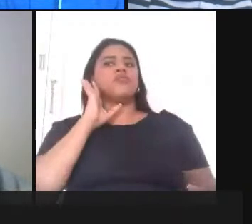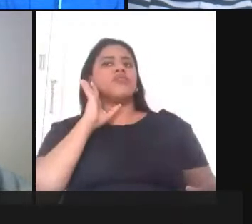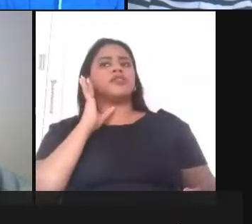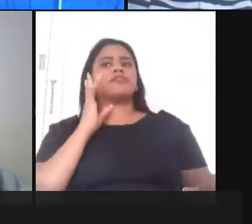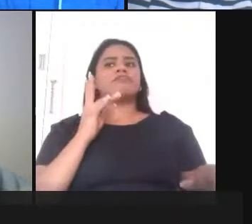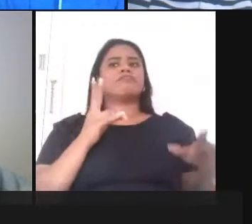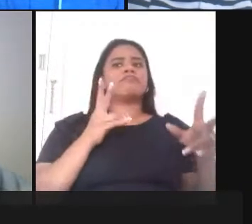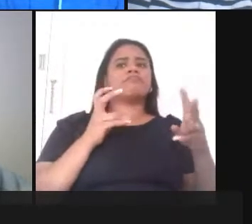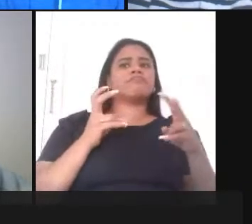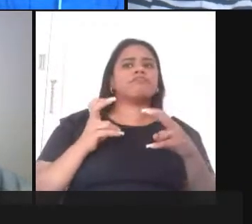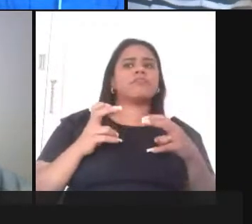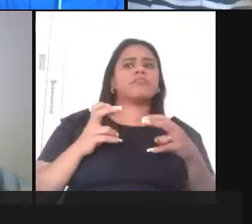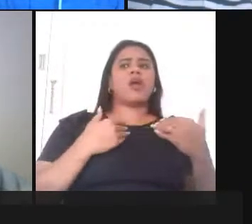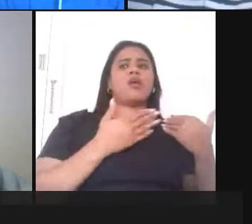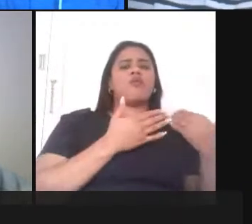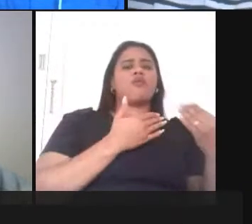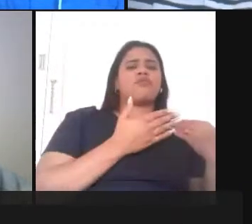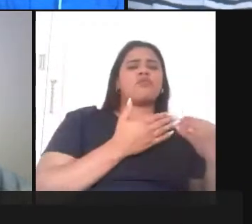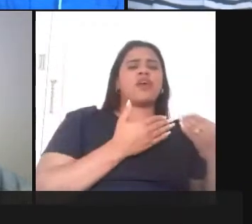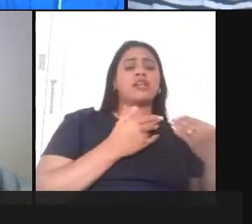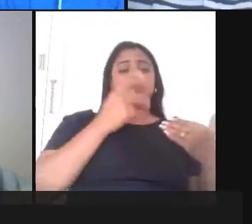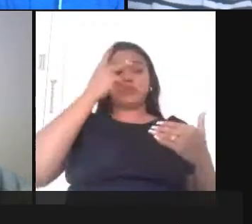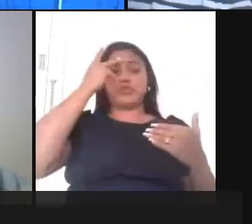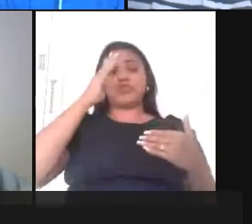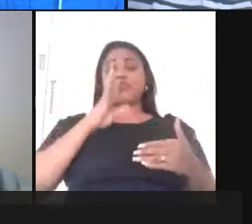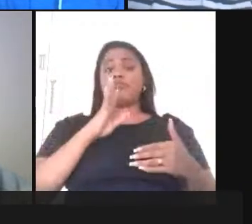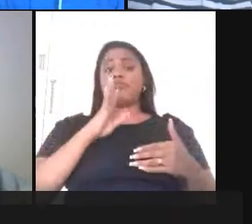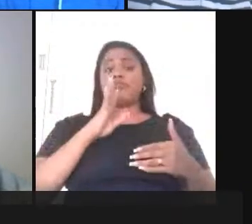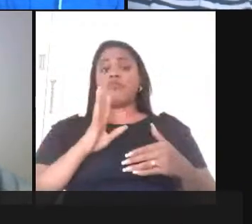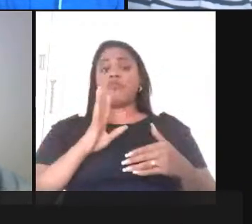conheço. Então, para mim, o lugar do outro é o meu lugar.